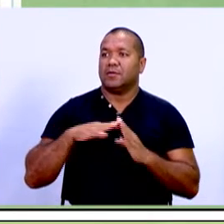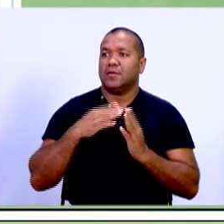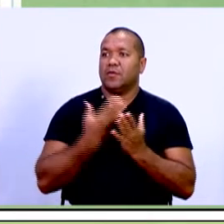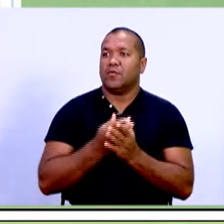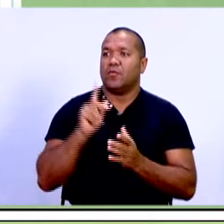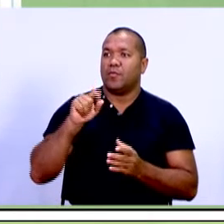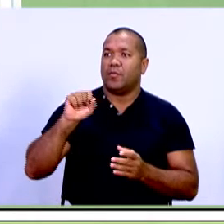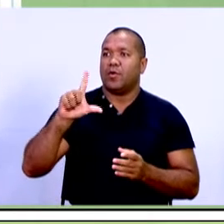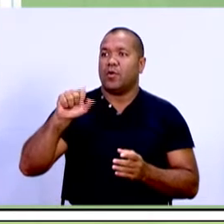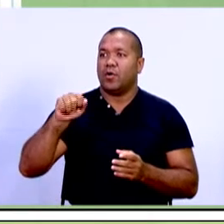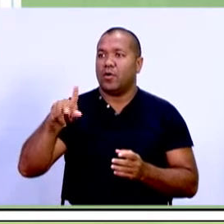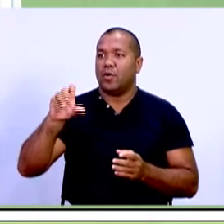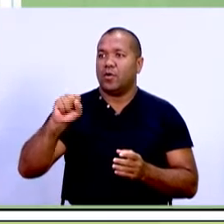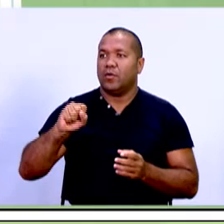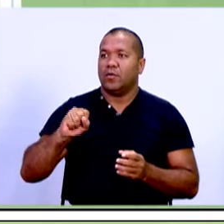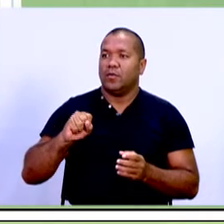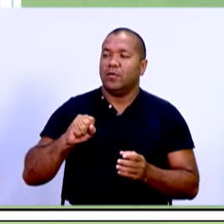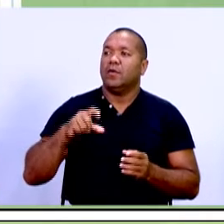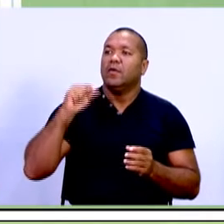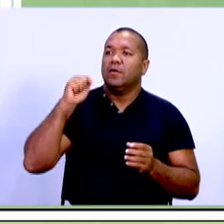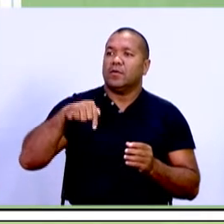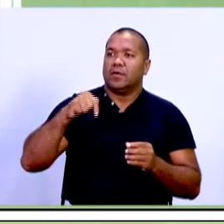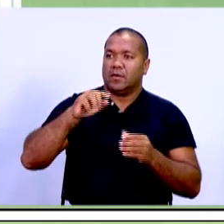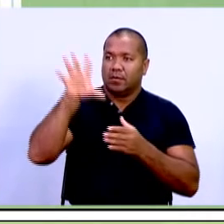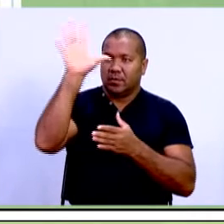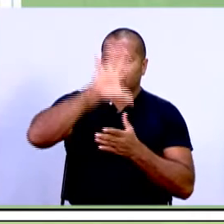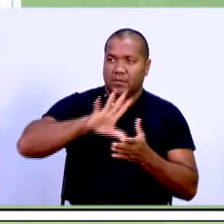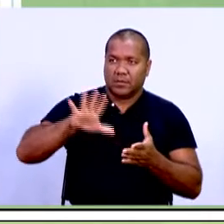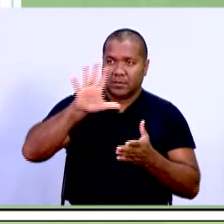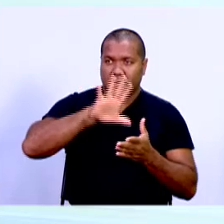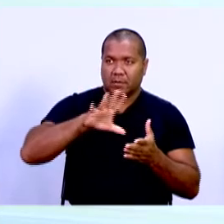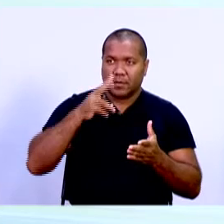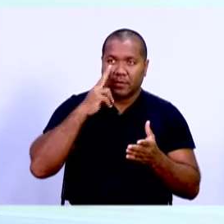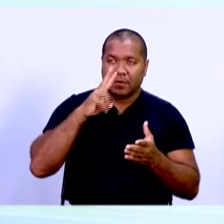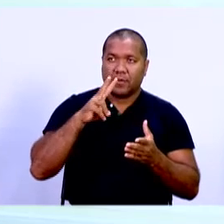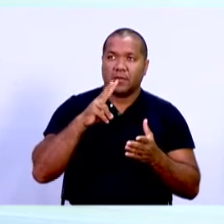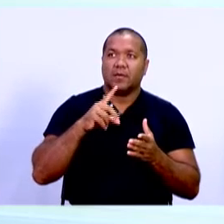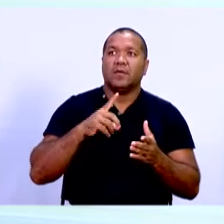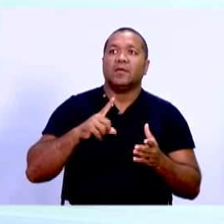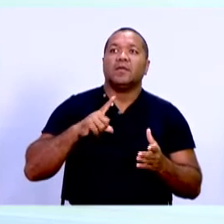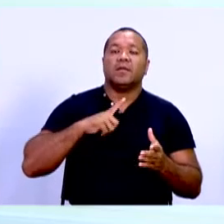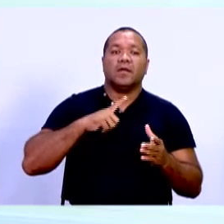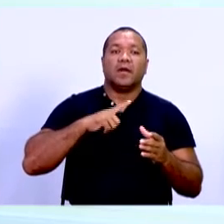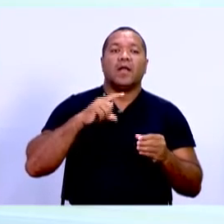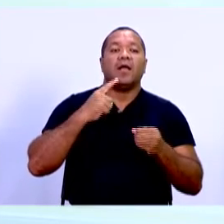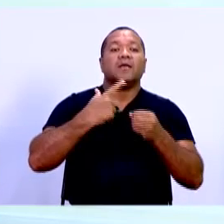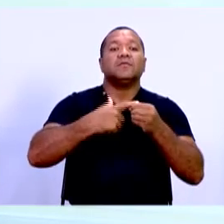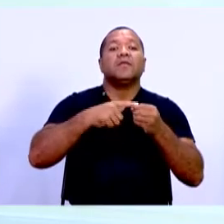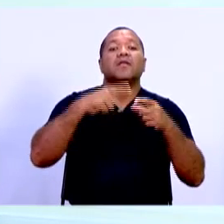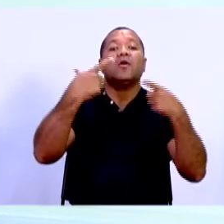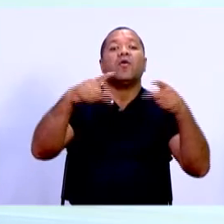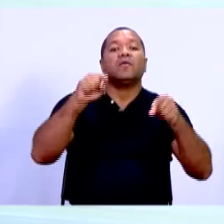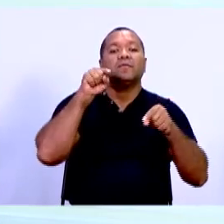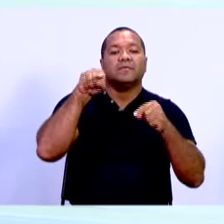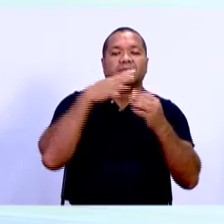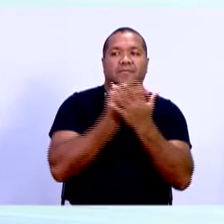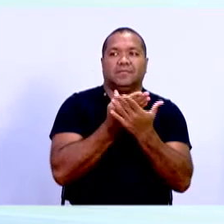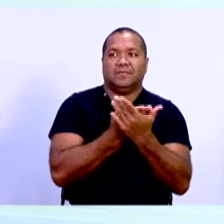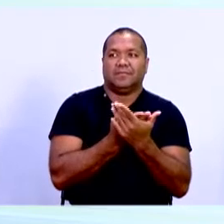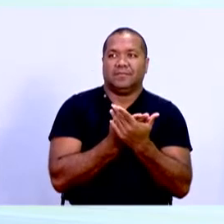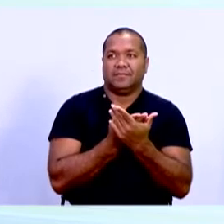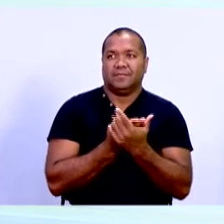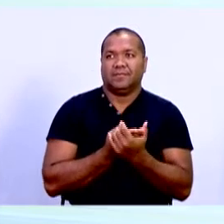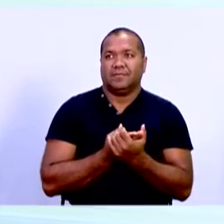polo. Então aqui nesse mapa que a gente viu no quadro, tem lá a cidade onde você está estudando. Então